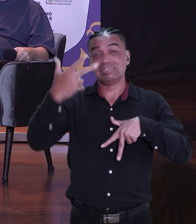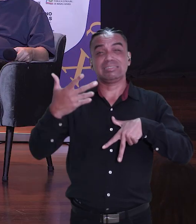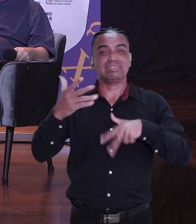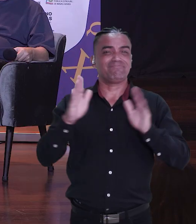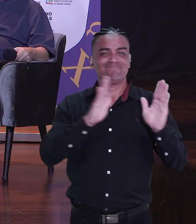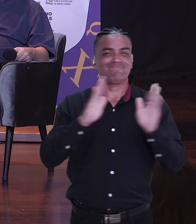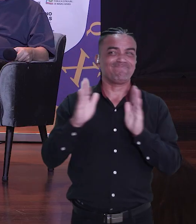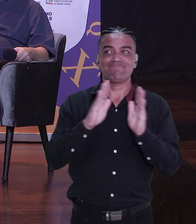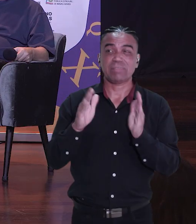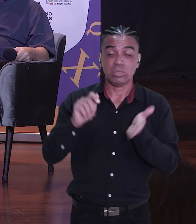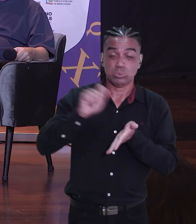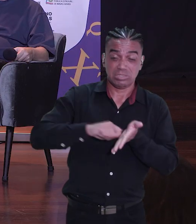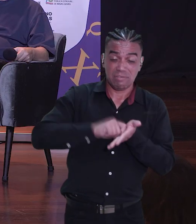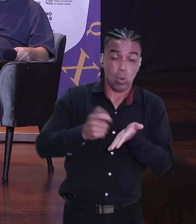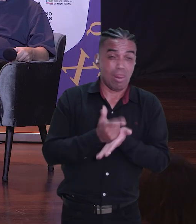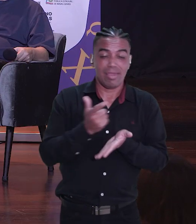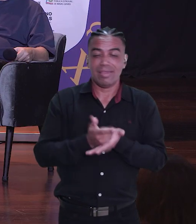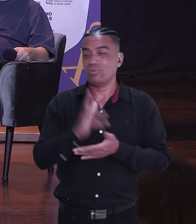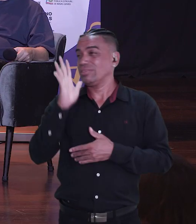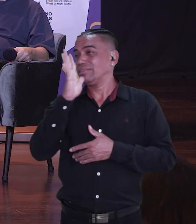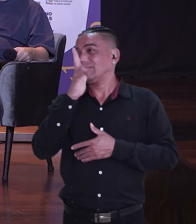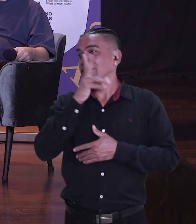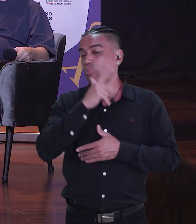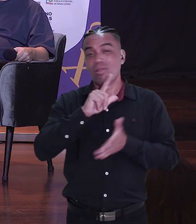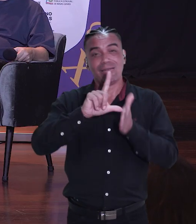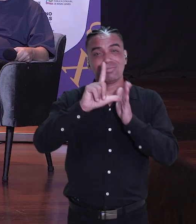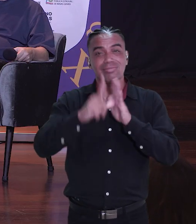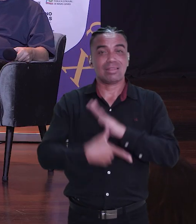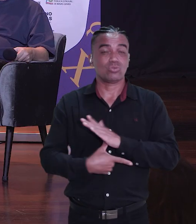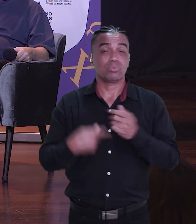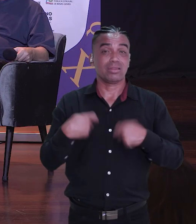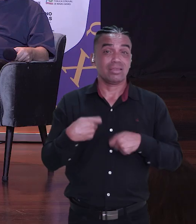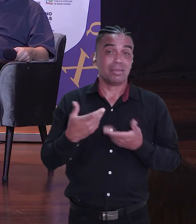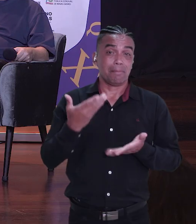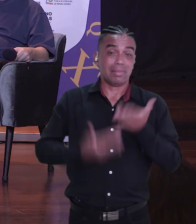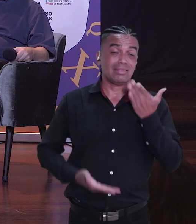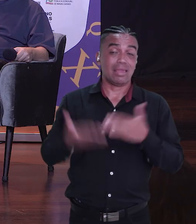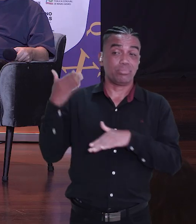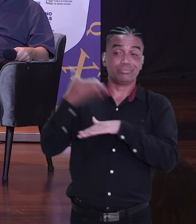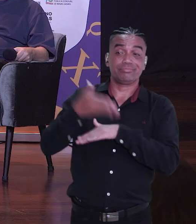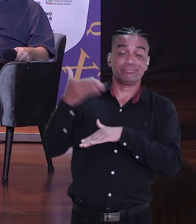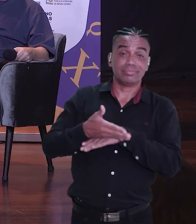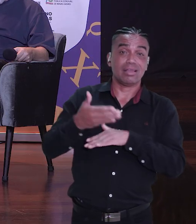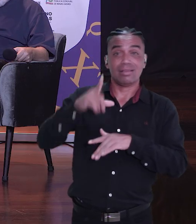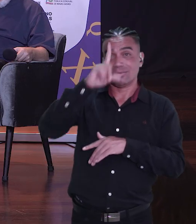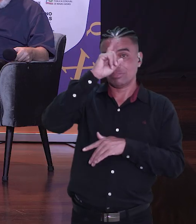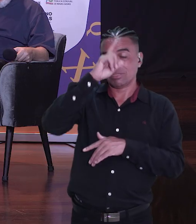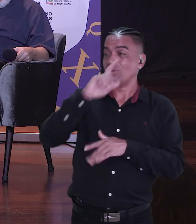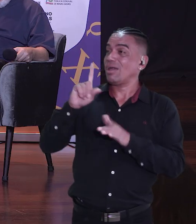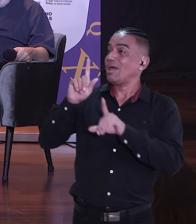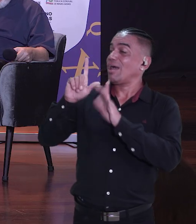livros escritos durante levou até mais tempo, me atrasou o livro por isso, porque eu tinha que perder tempo indo